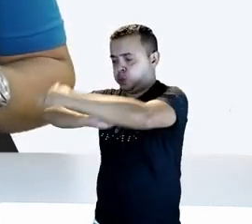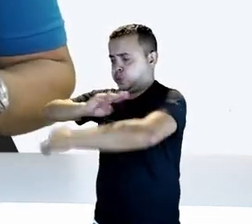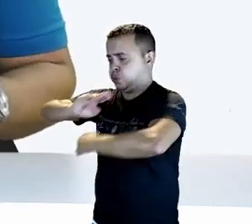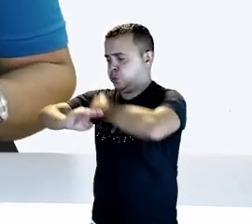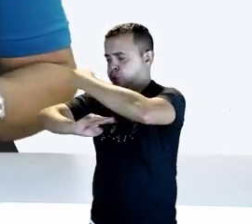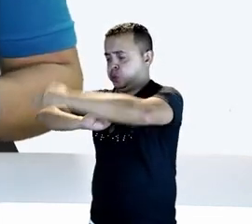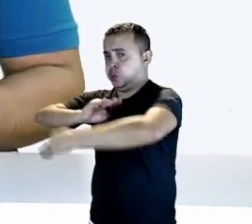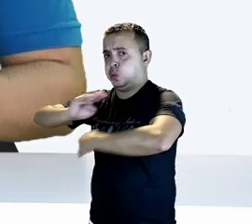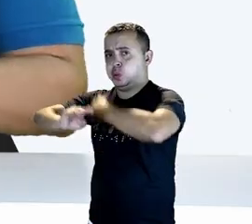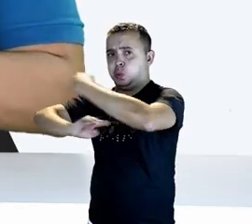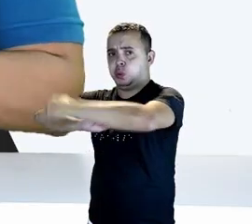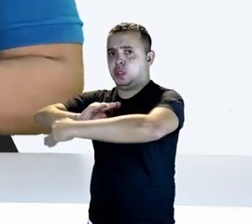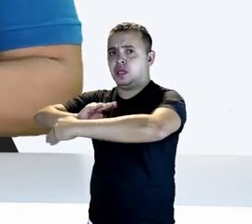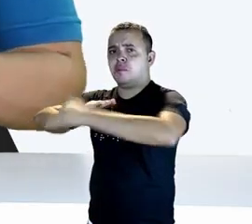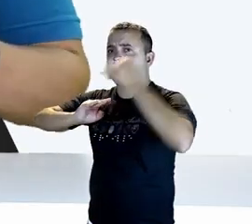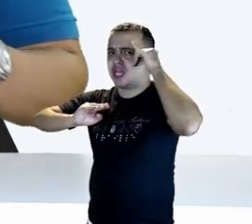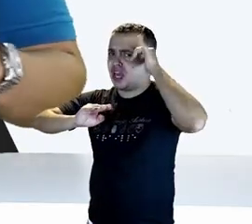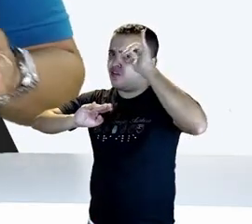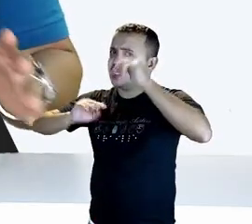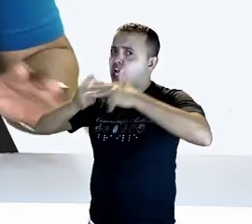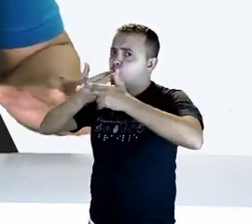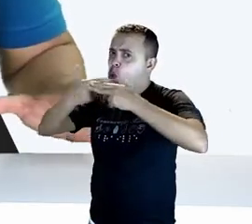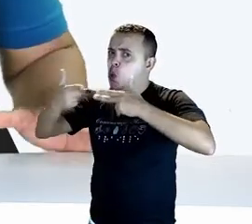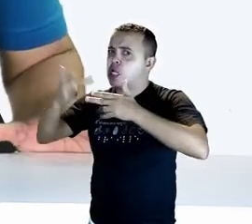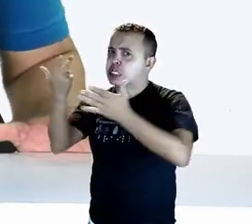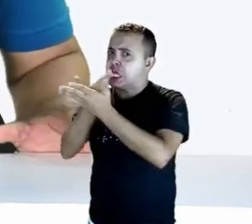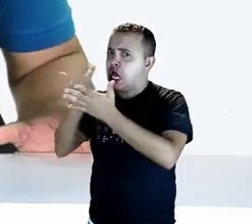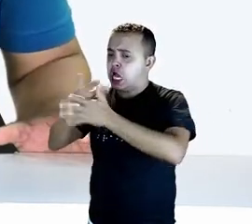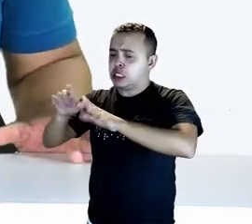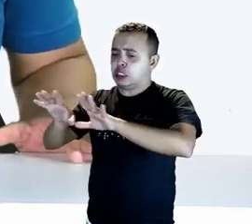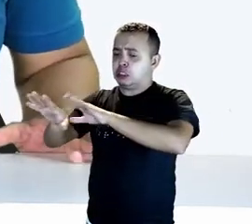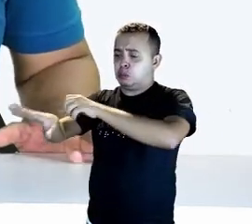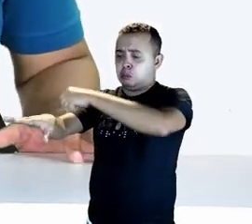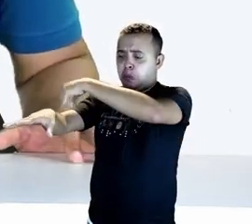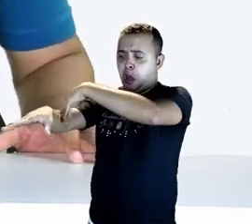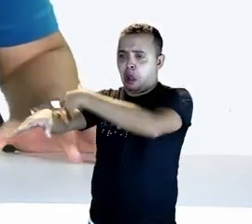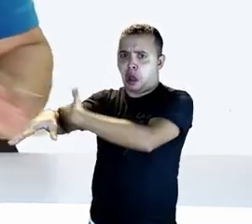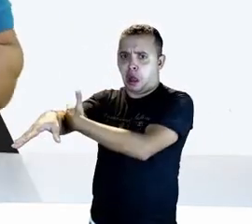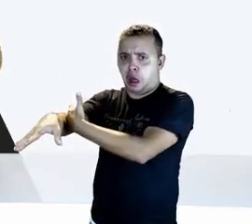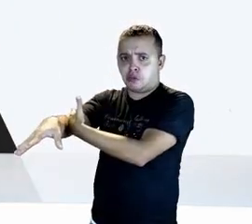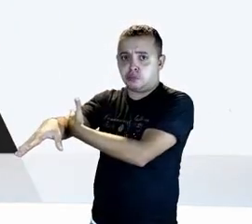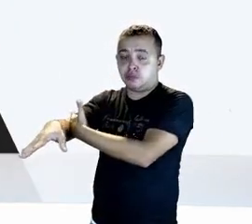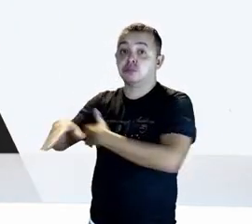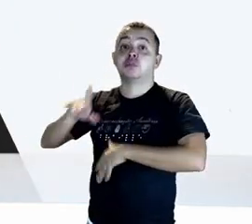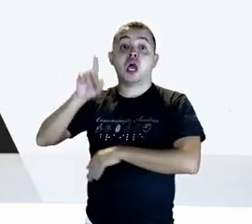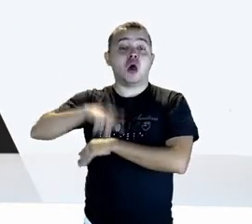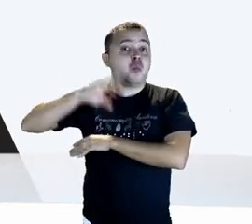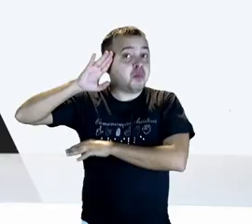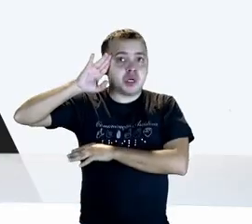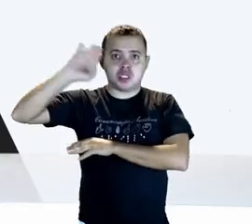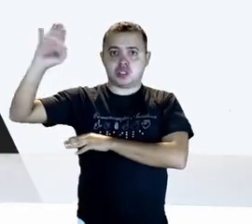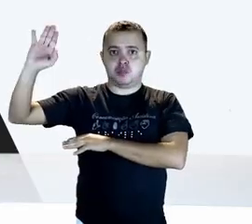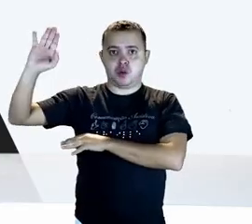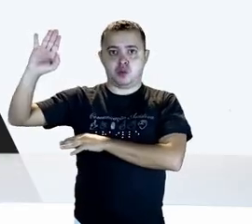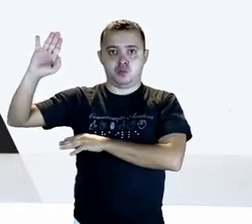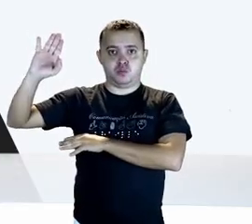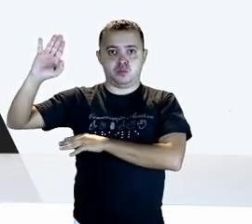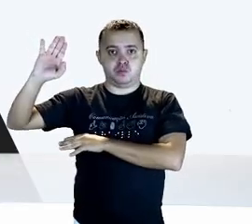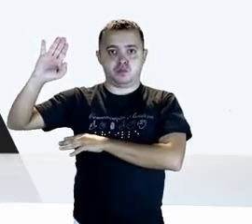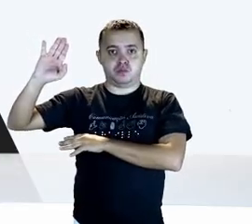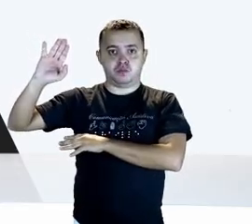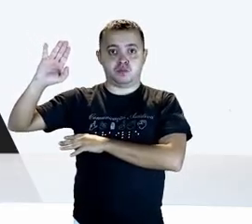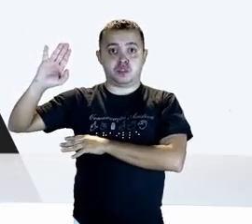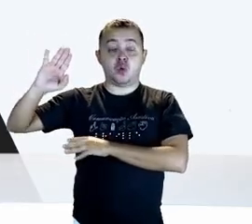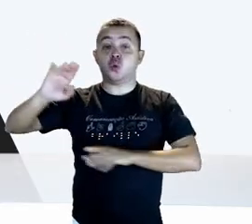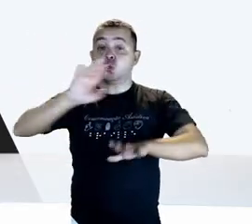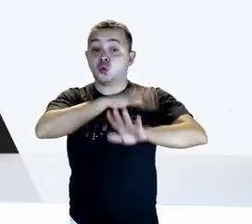não permita corpos estranhos de entrar no corpo da pessoa. Isso é muito importante, tá? E são esses